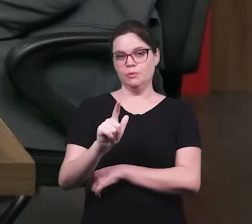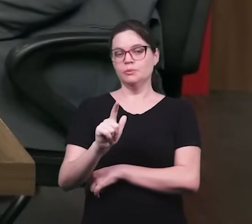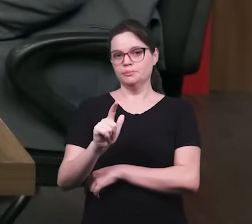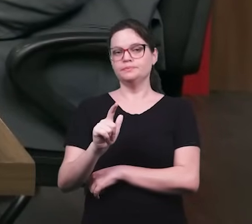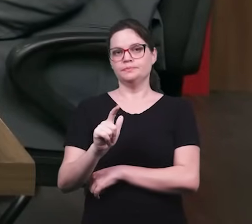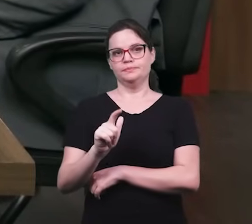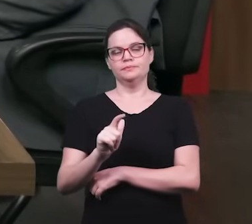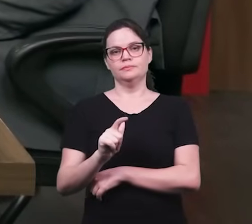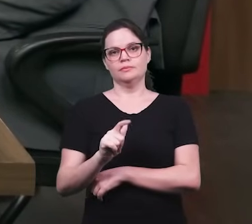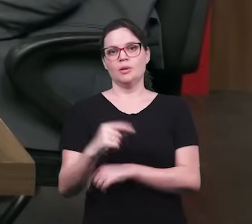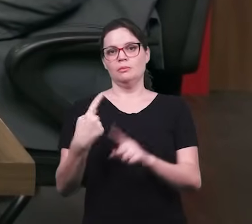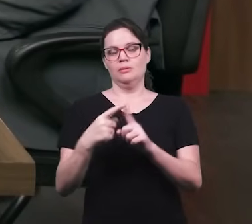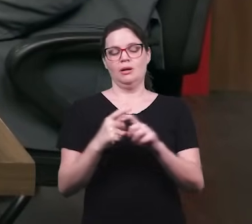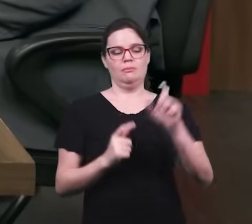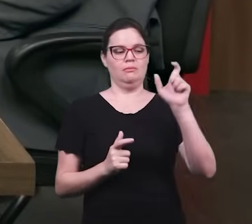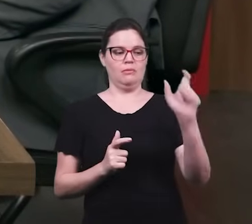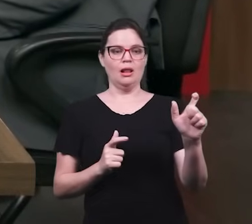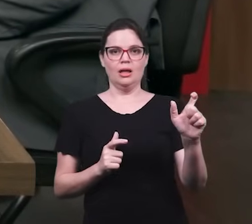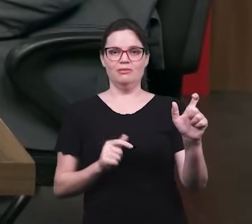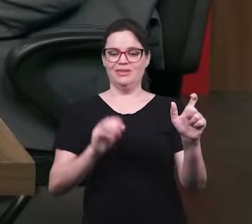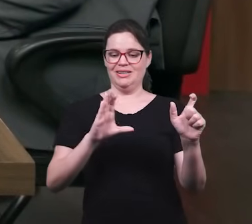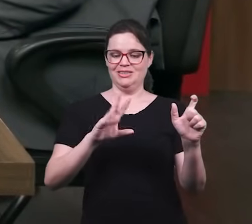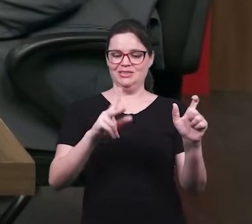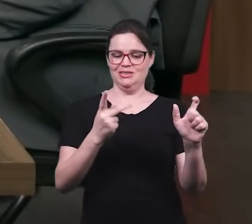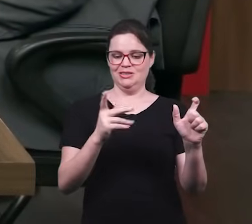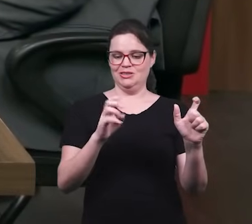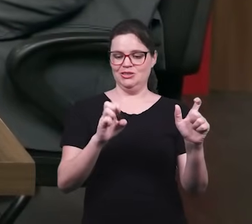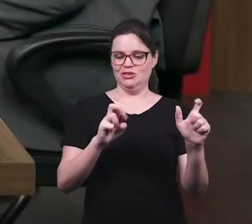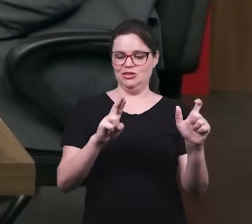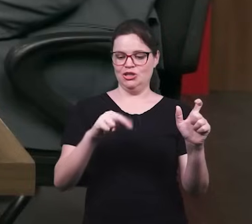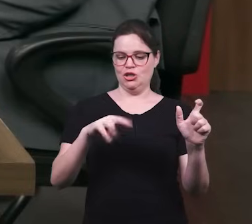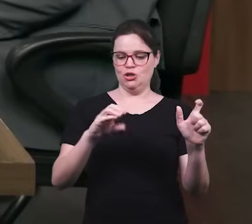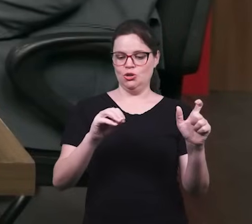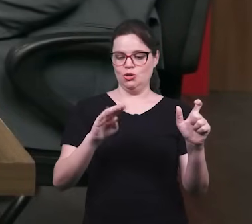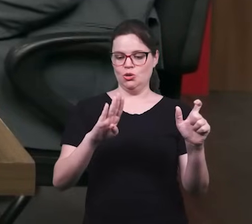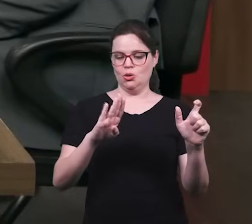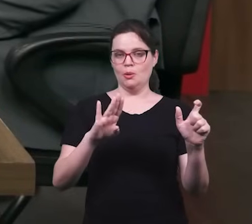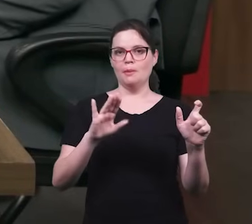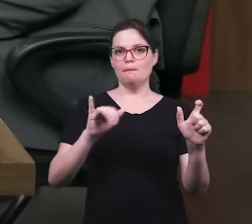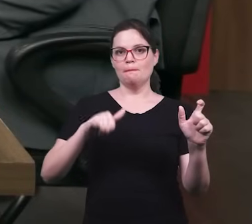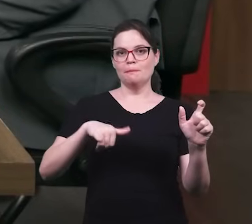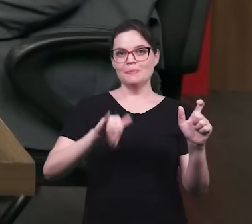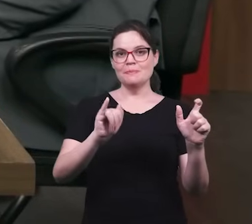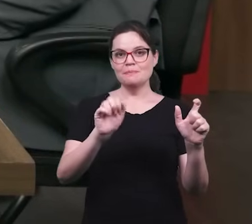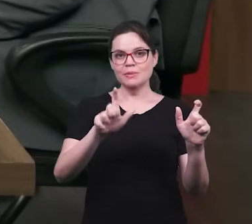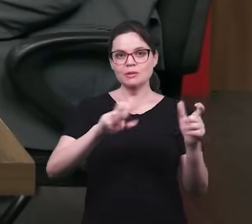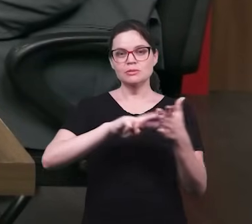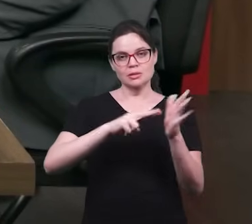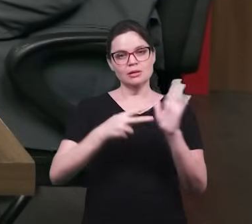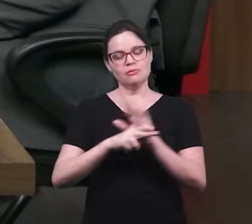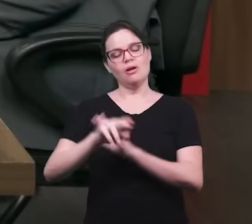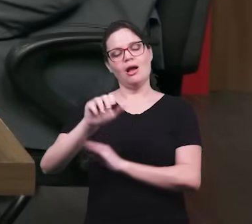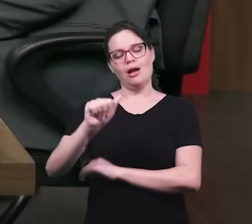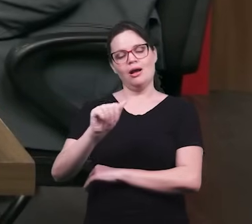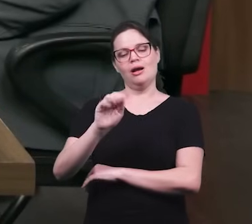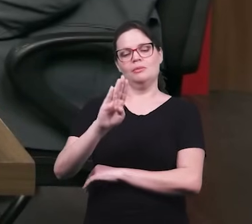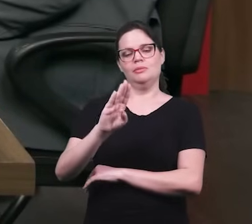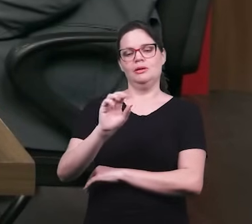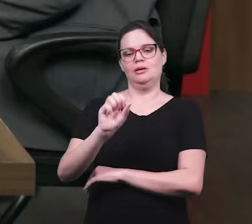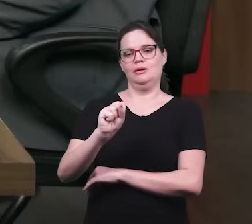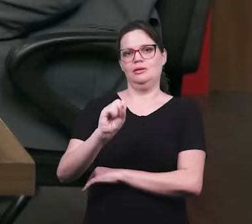uma profecia. Chernobyl significa absinto. E hoje nós vemos que um dos